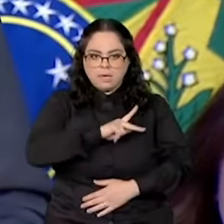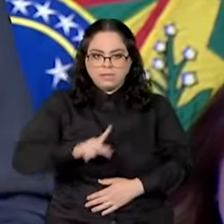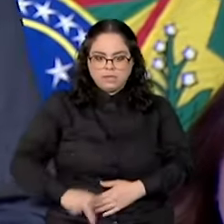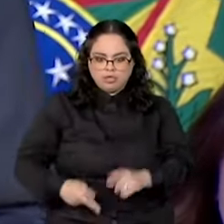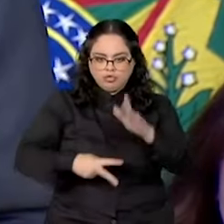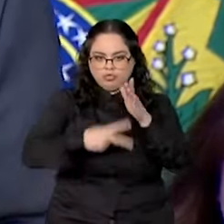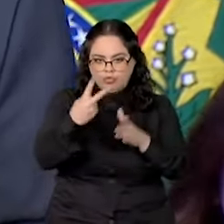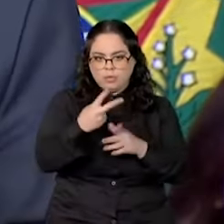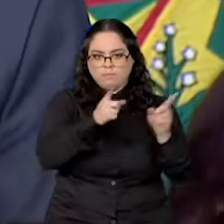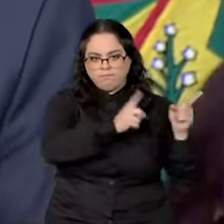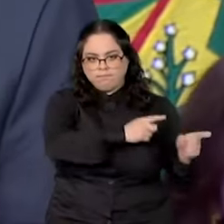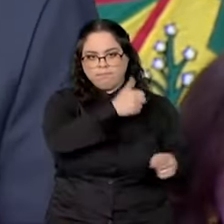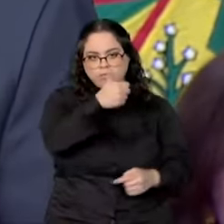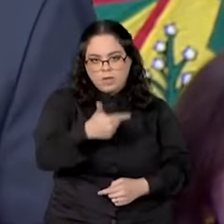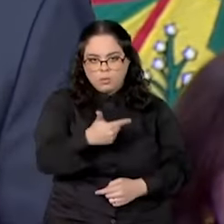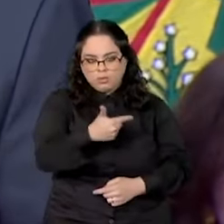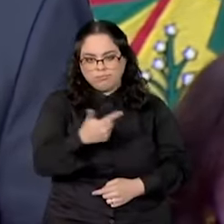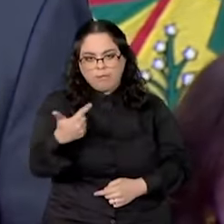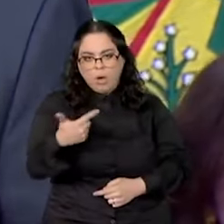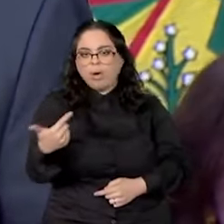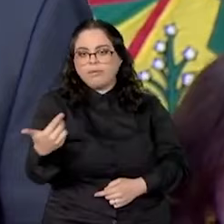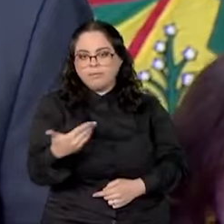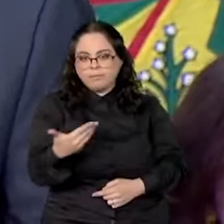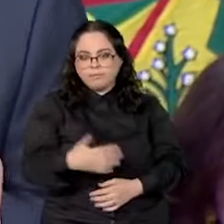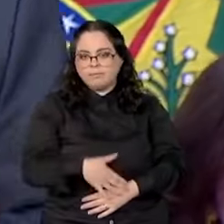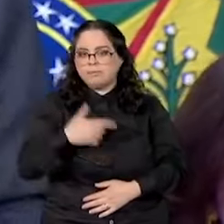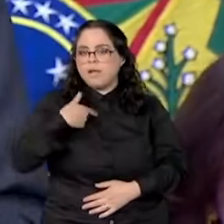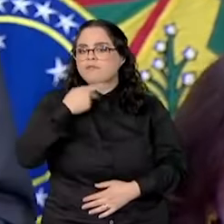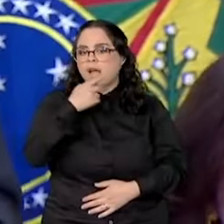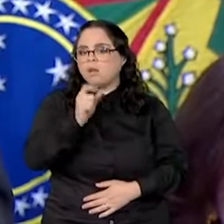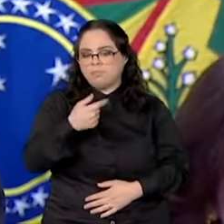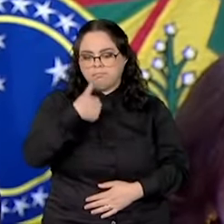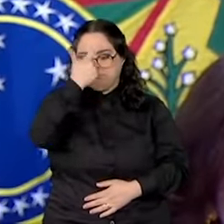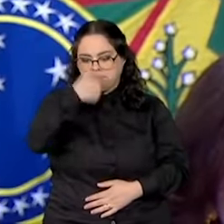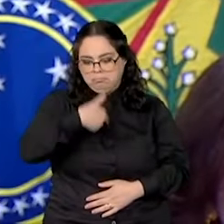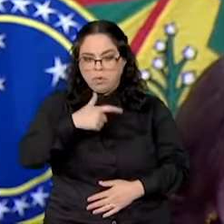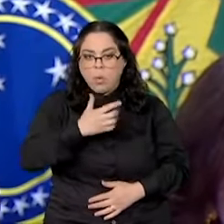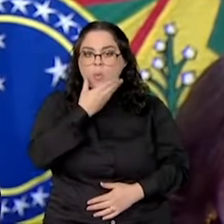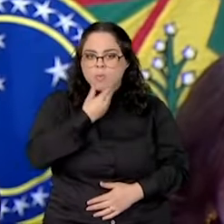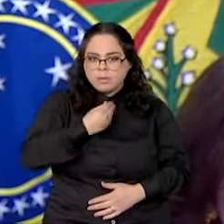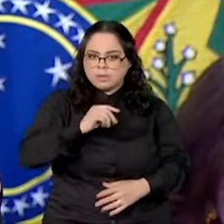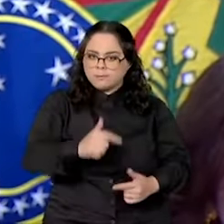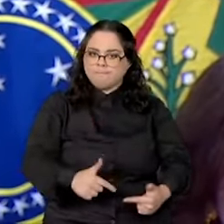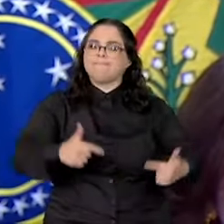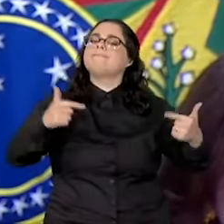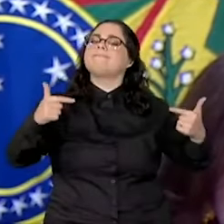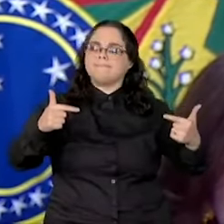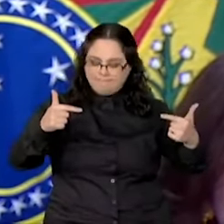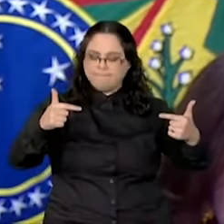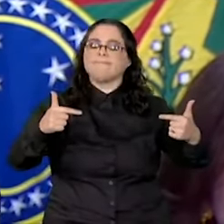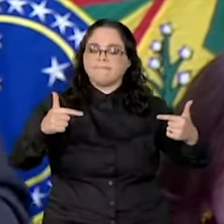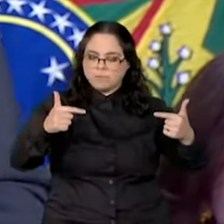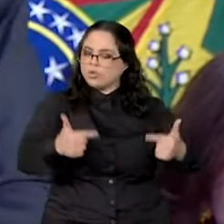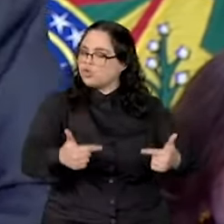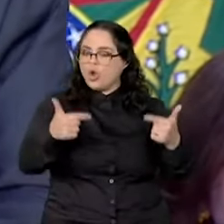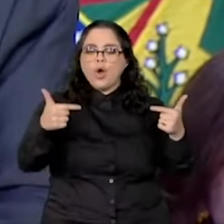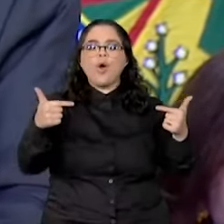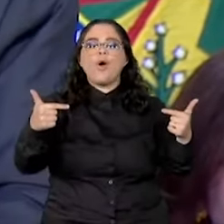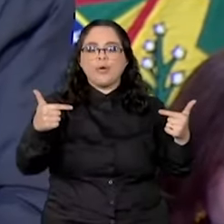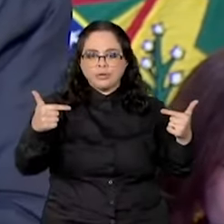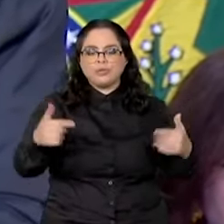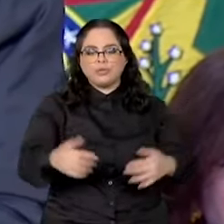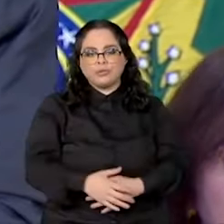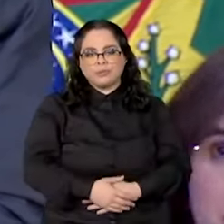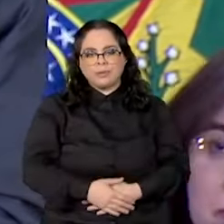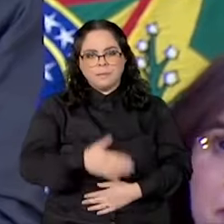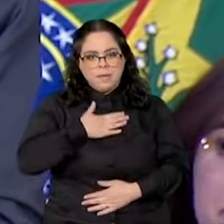vezes. E eu digo sempre que eu sou um homem de muita sorte. Muita sorte. Porque a